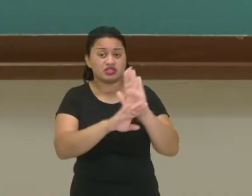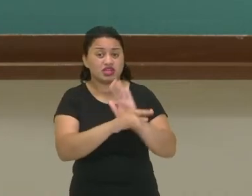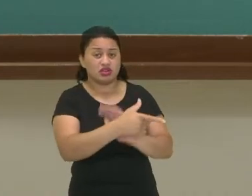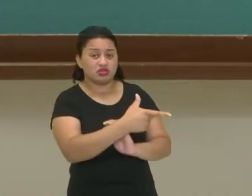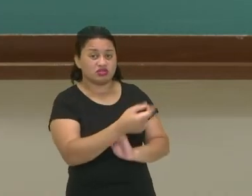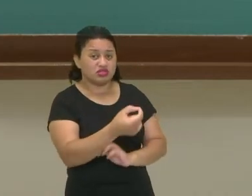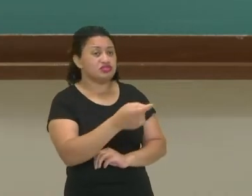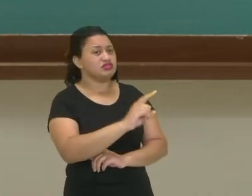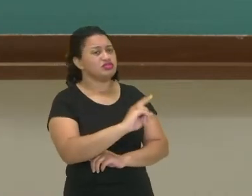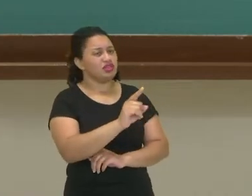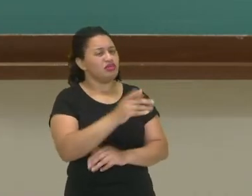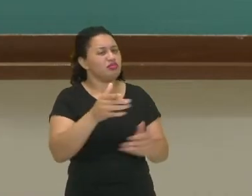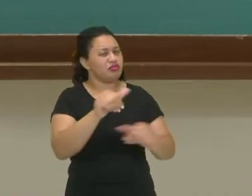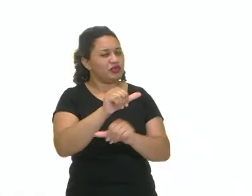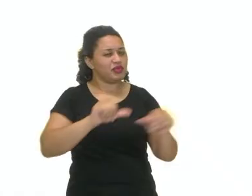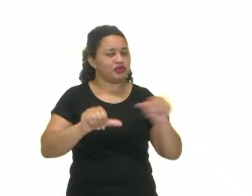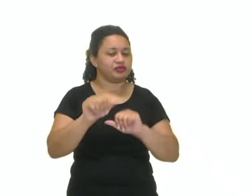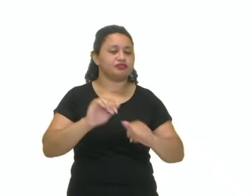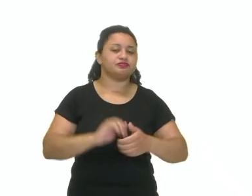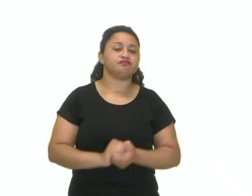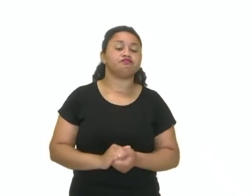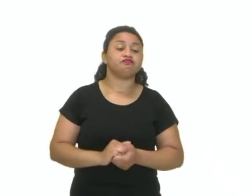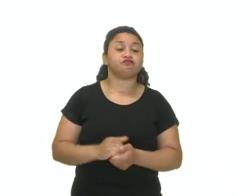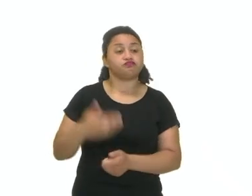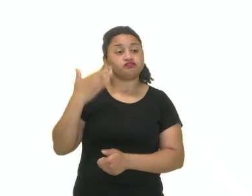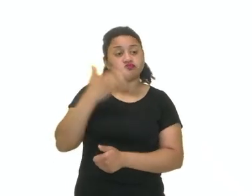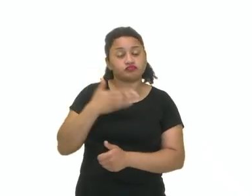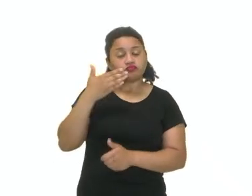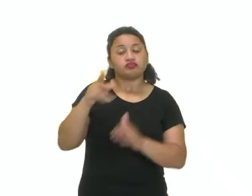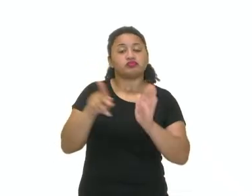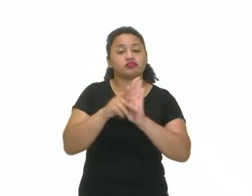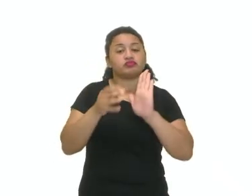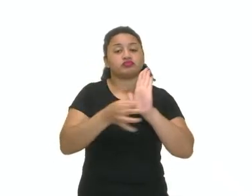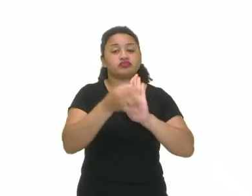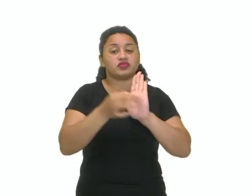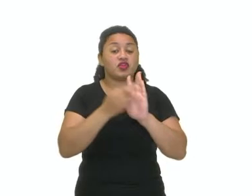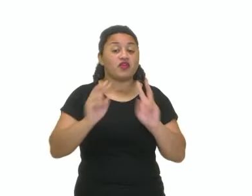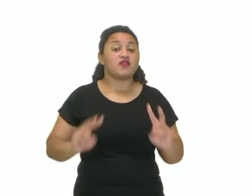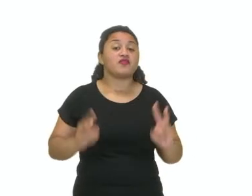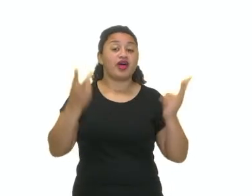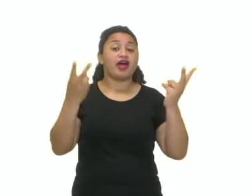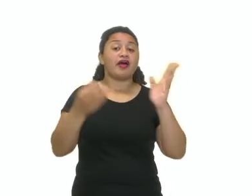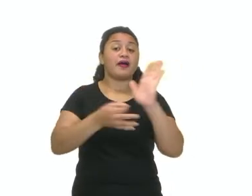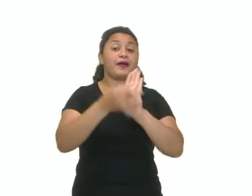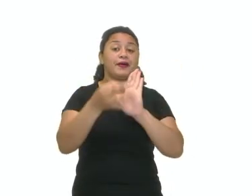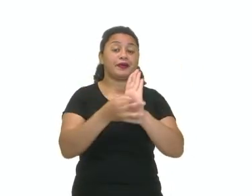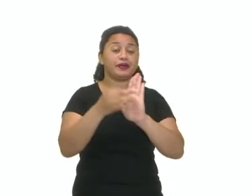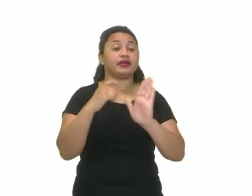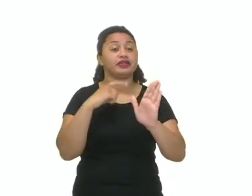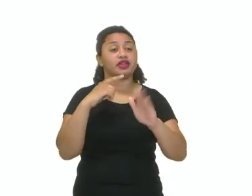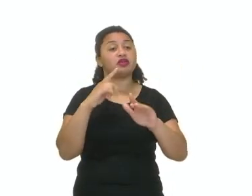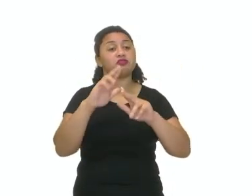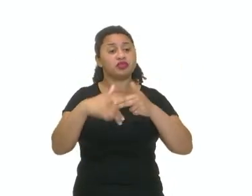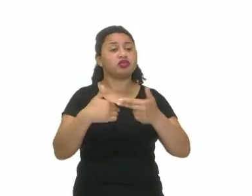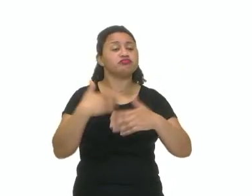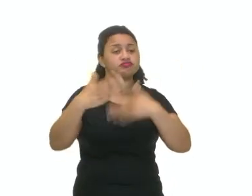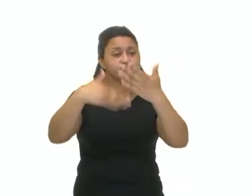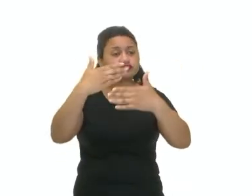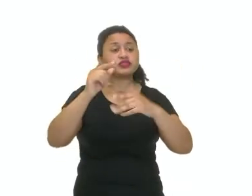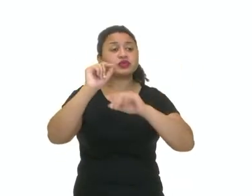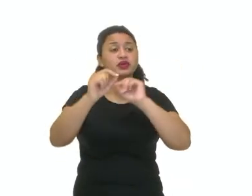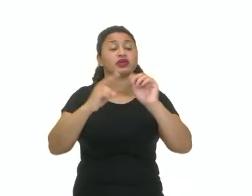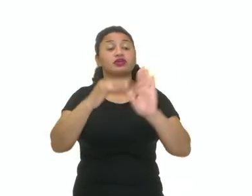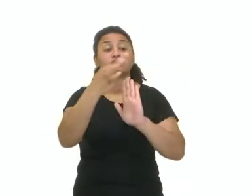XX. No discurso argumentativo, a validade do argumento se realiza como uma construção lógica. Mas em